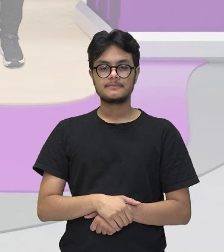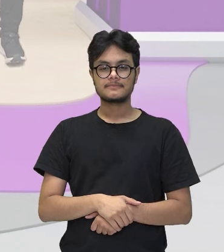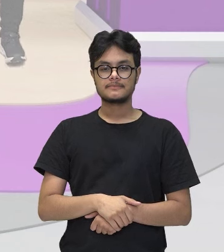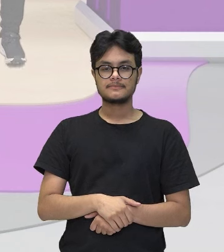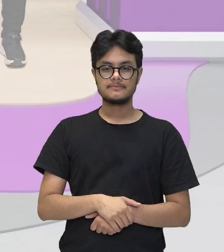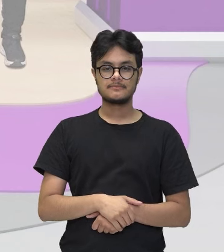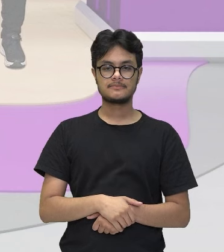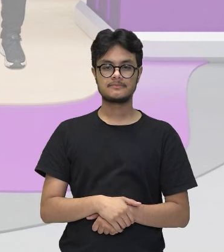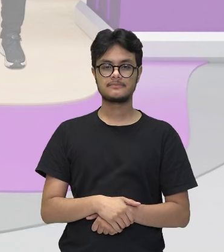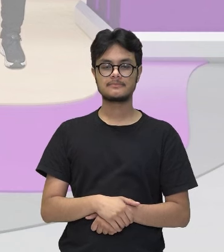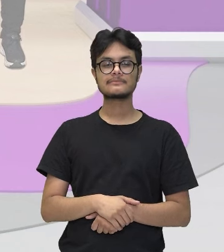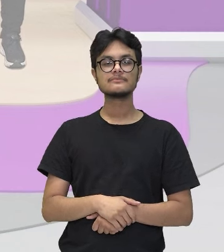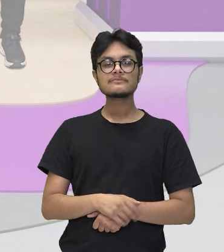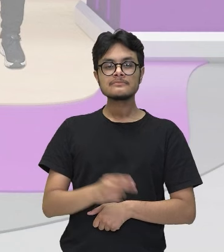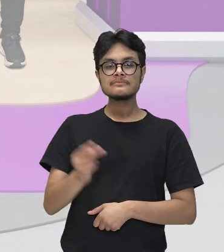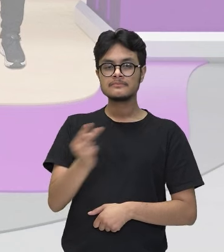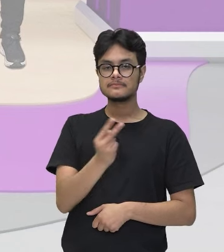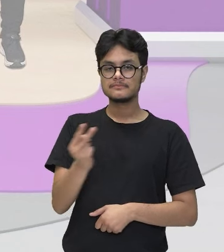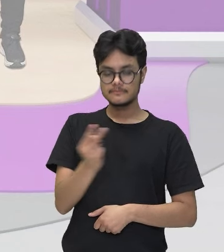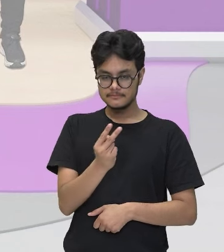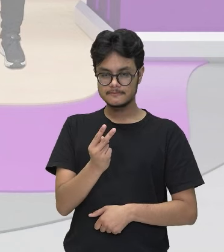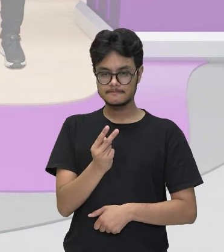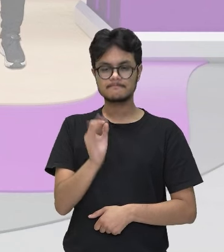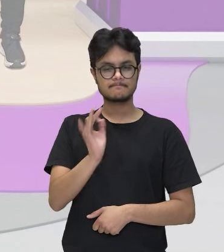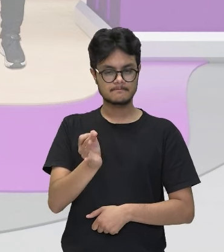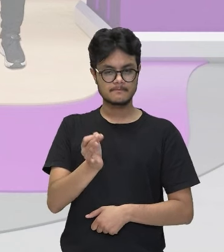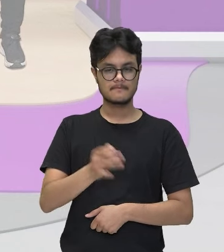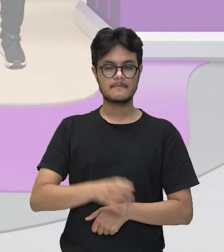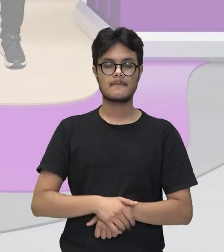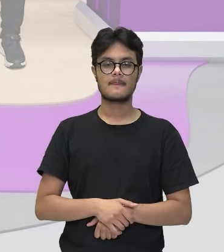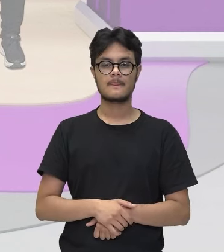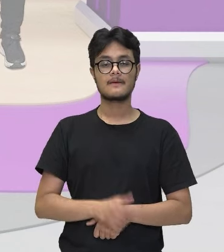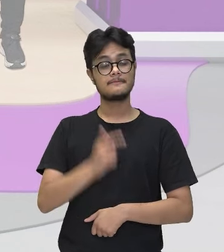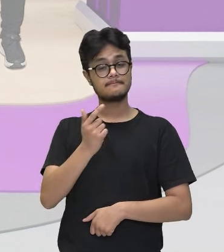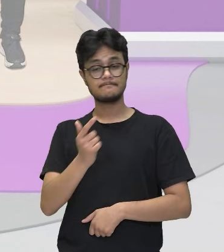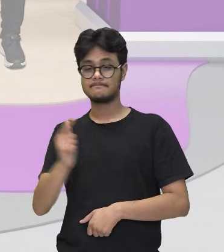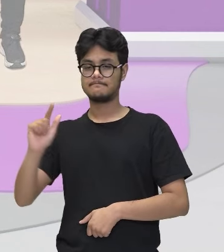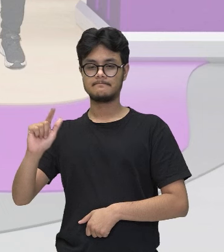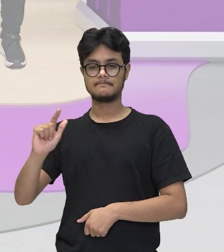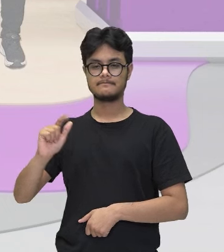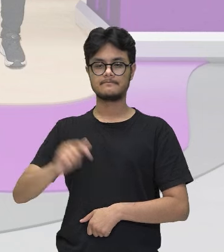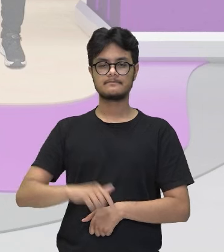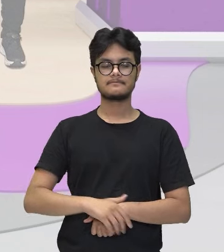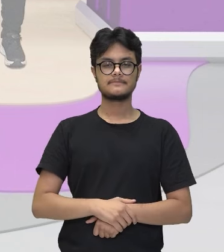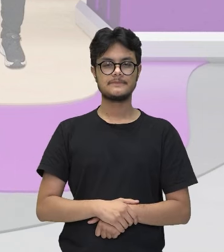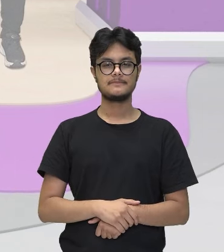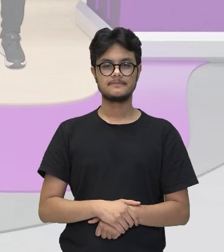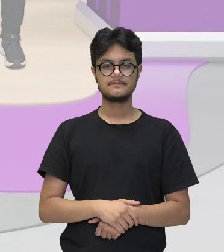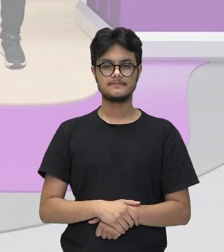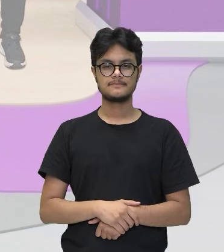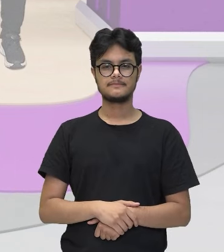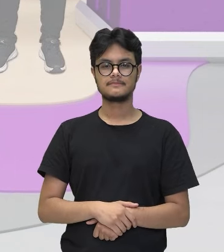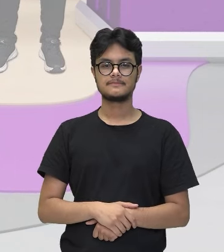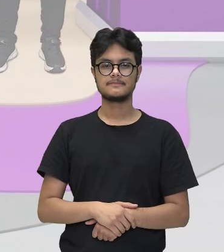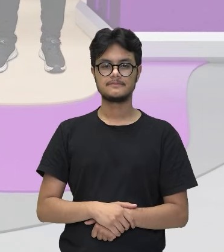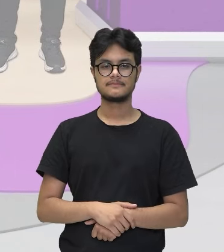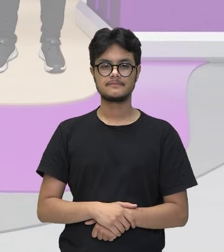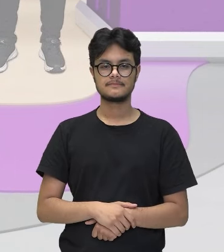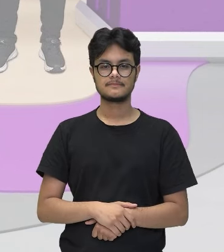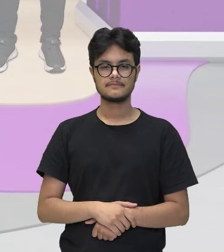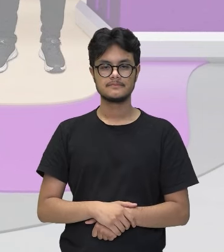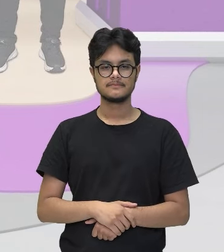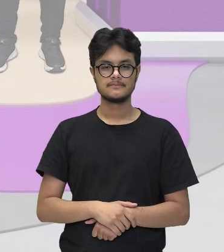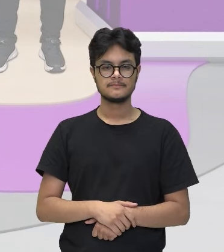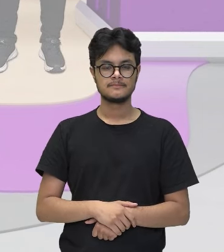essas duas são as primeiras relações e vamos verificar outra relação aí que a gente pode tirar de um triângulo retângulo. Acompanha